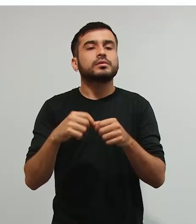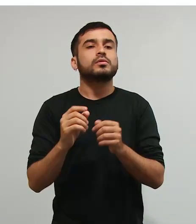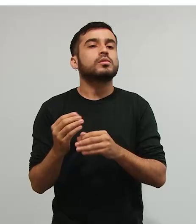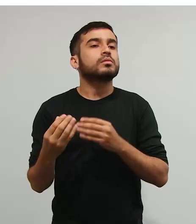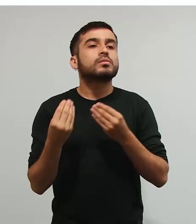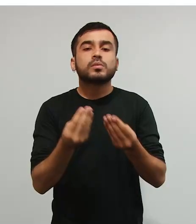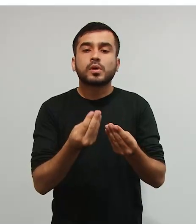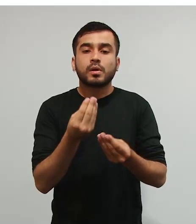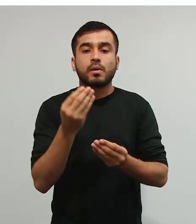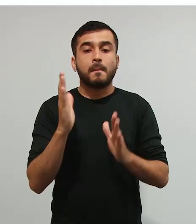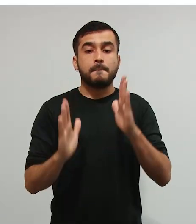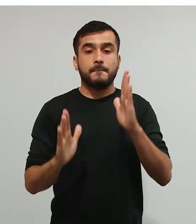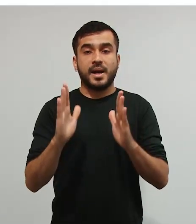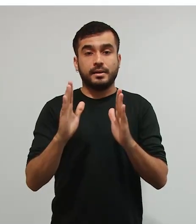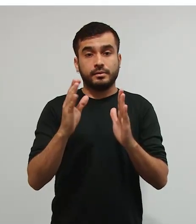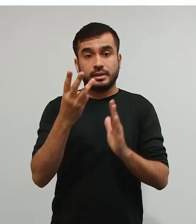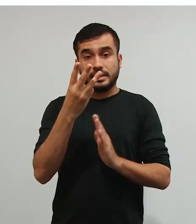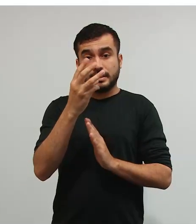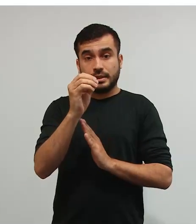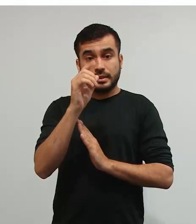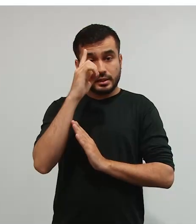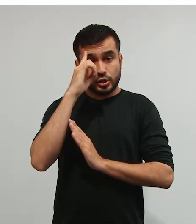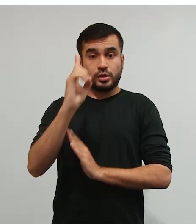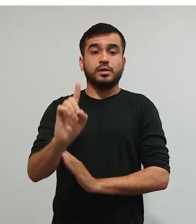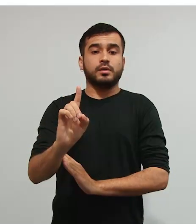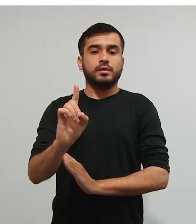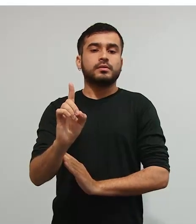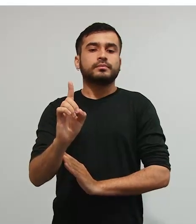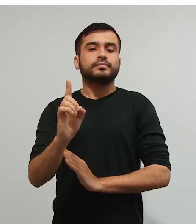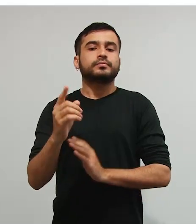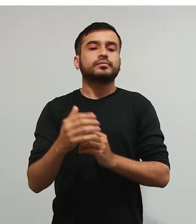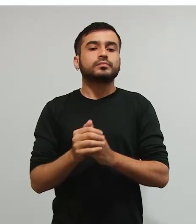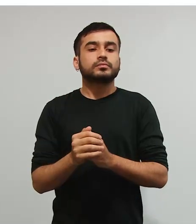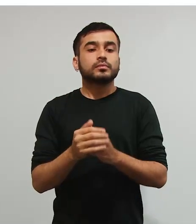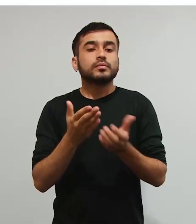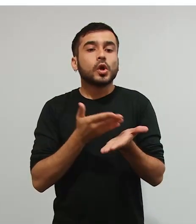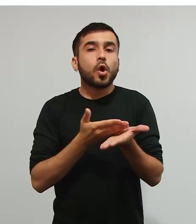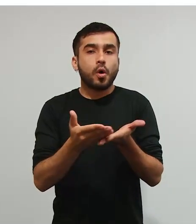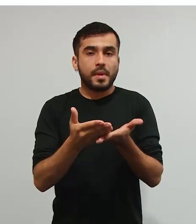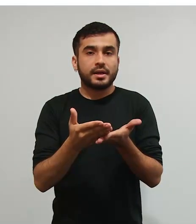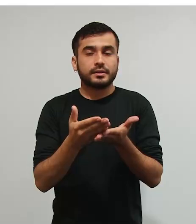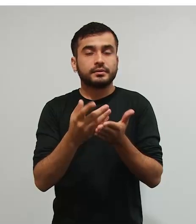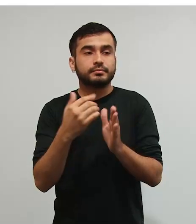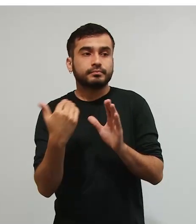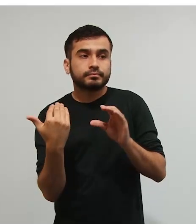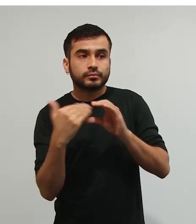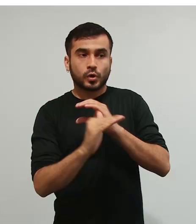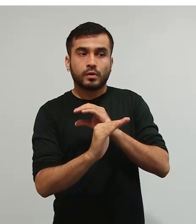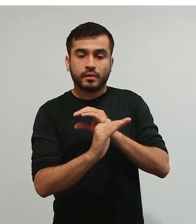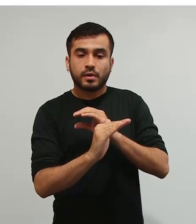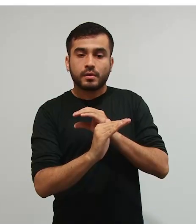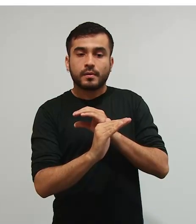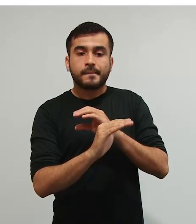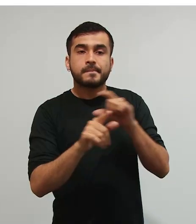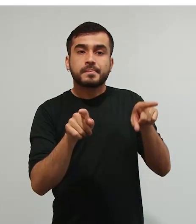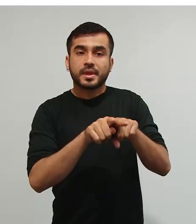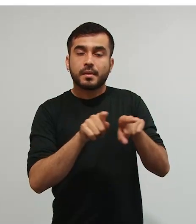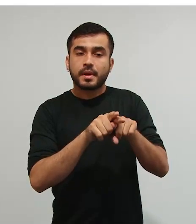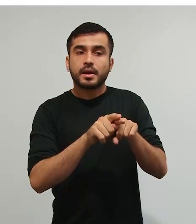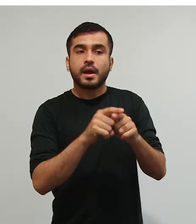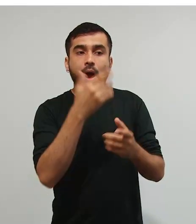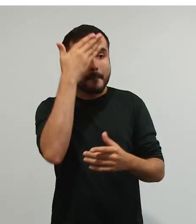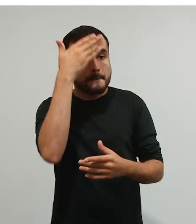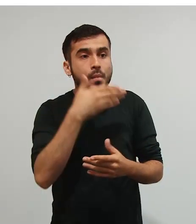oferecidos no prazo de 30 dias, contados do depósito, da juntada da prova da